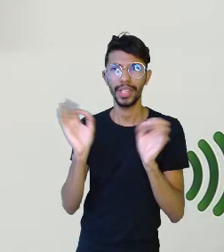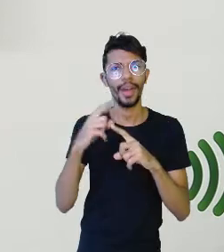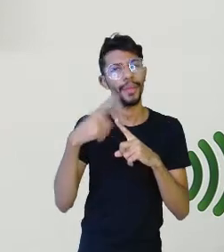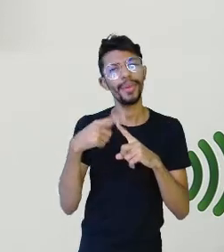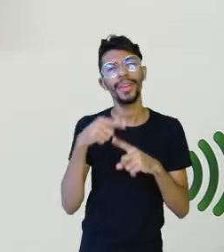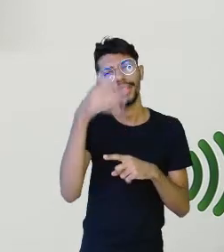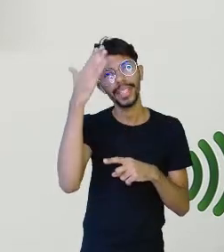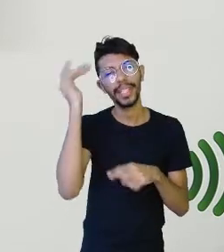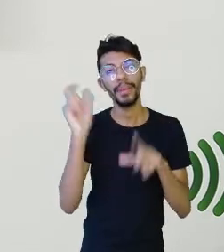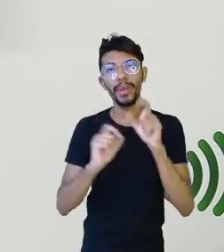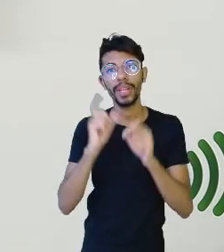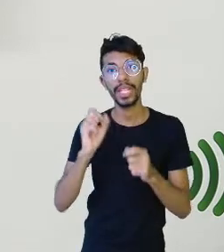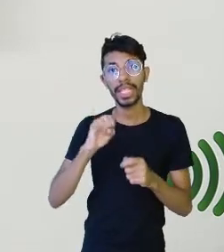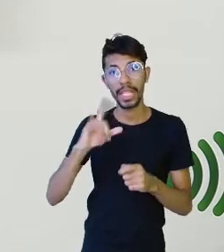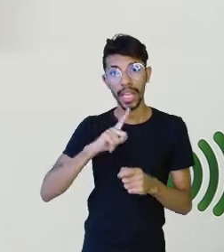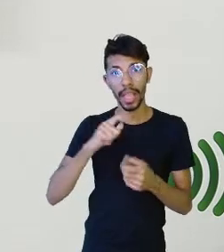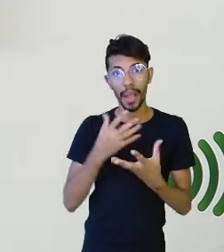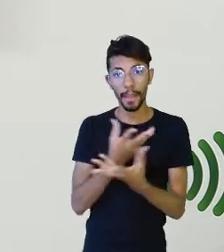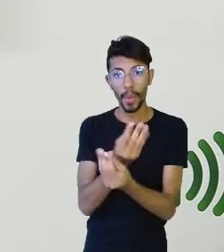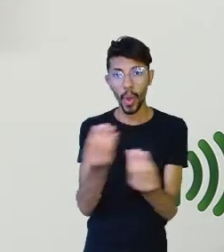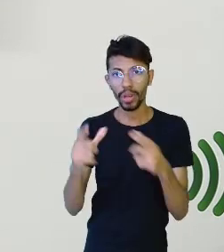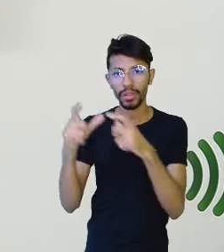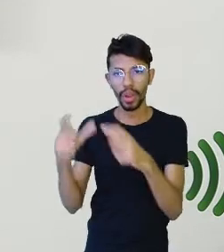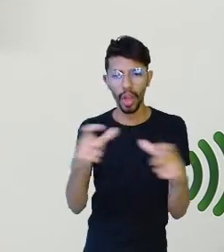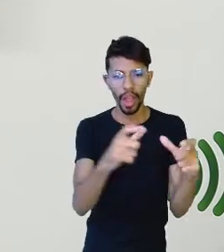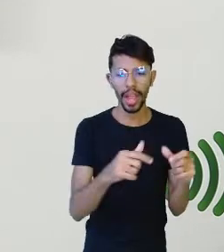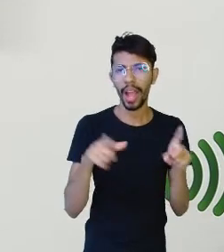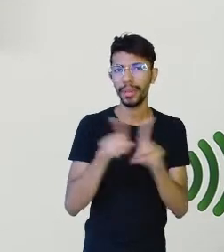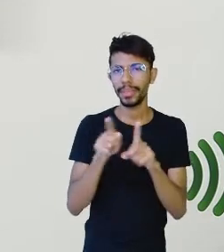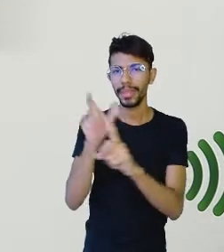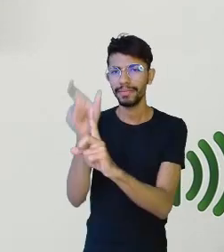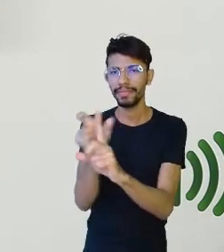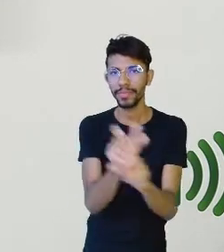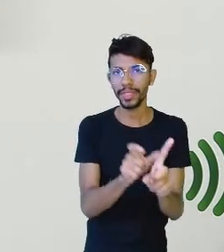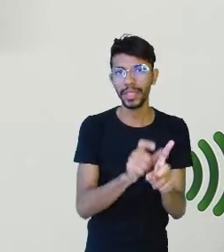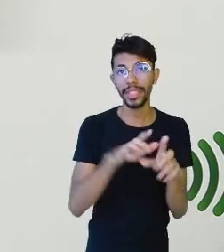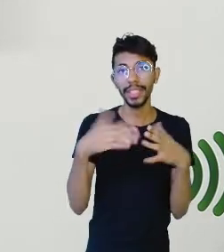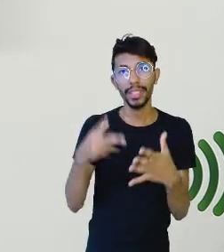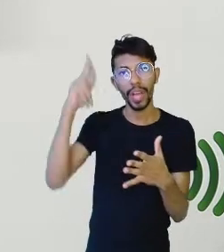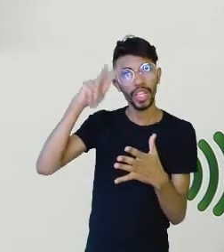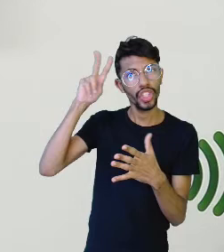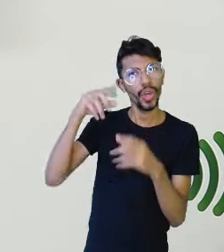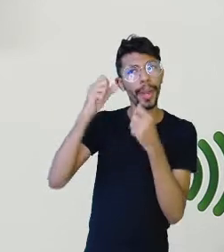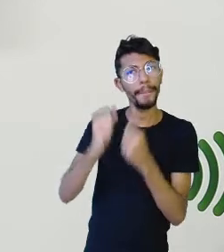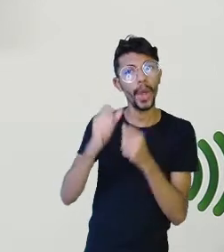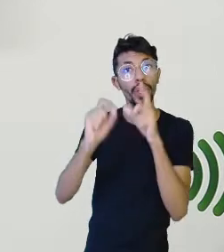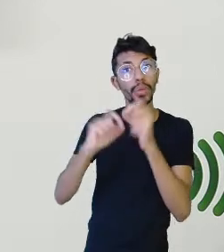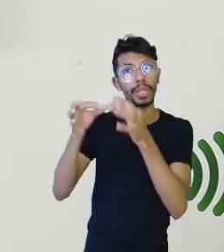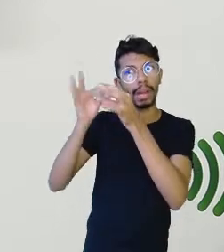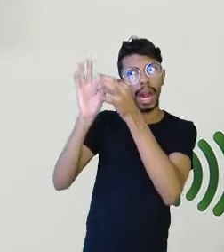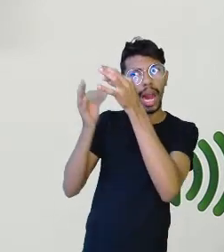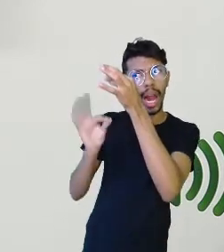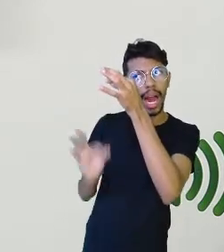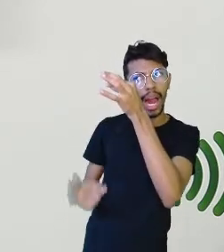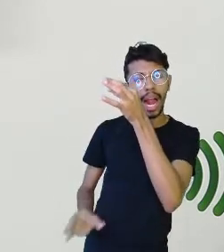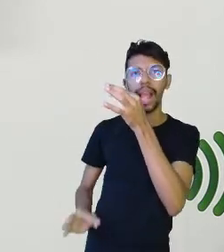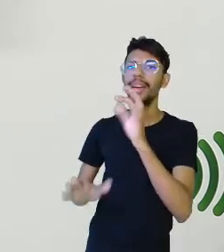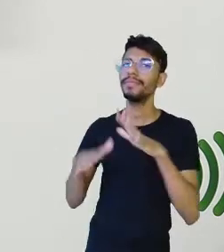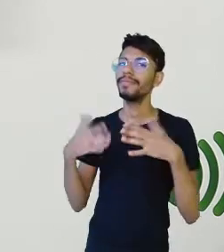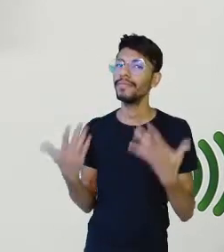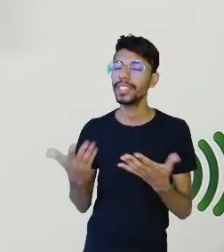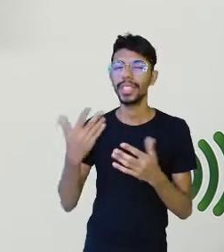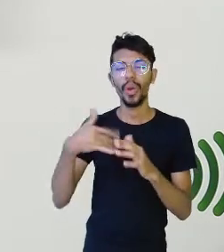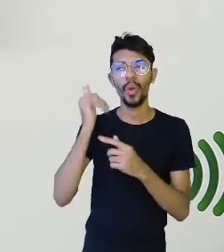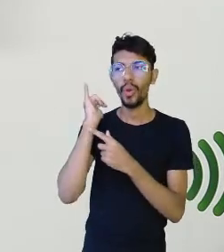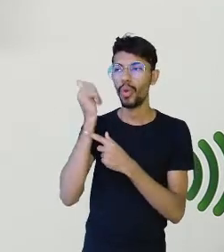mais personagens, maior a história vai ficar. Então, como o conto é uma história curta, então é